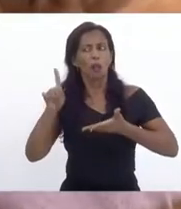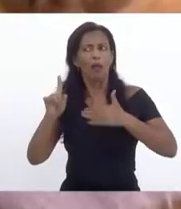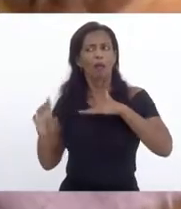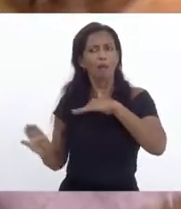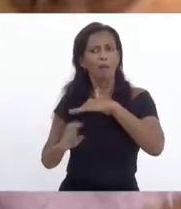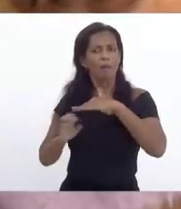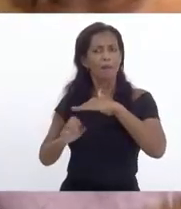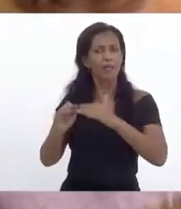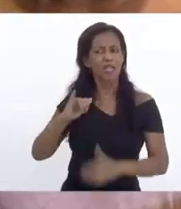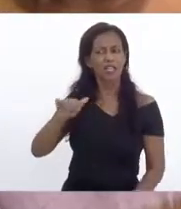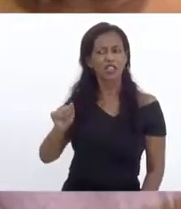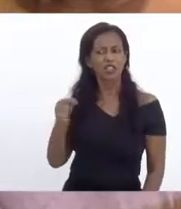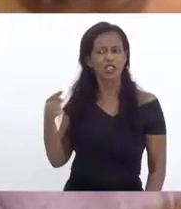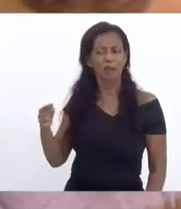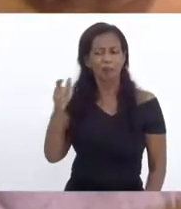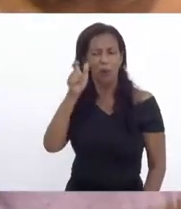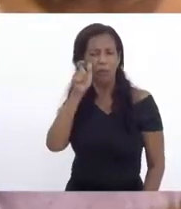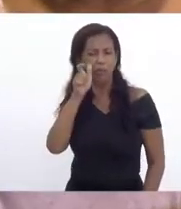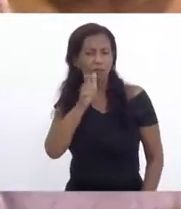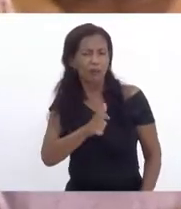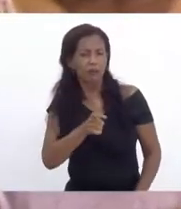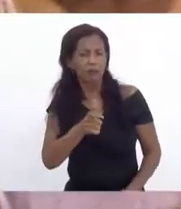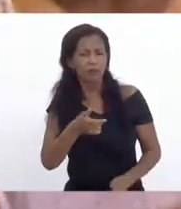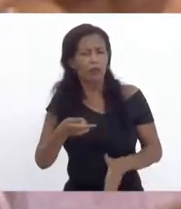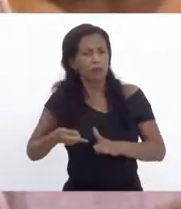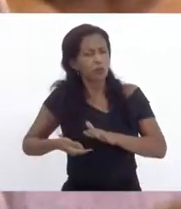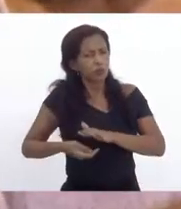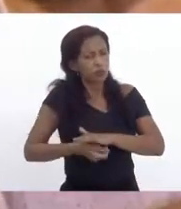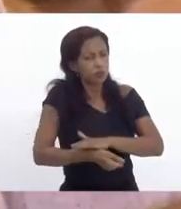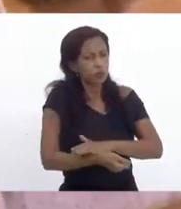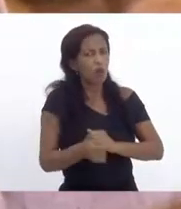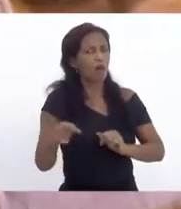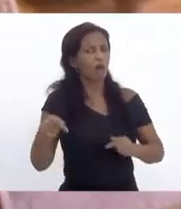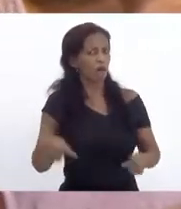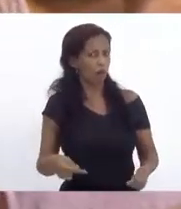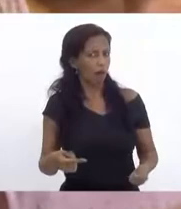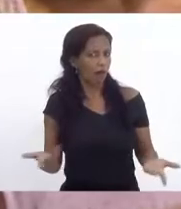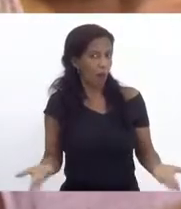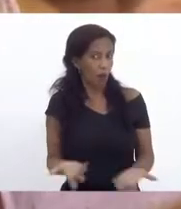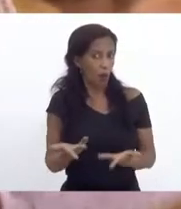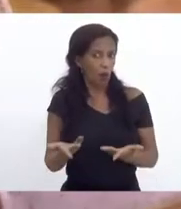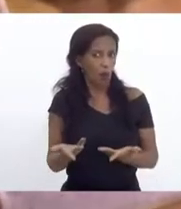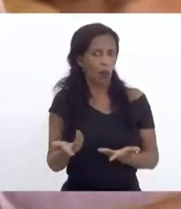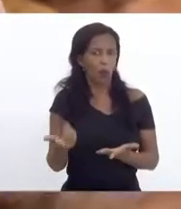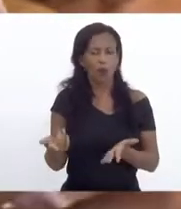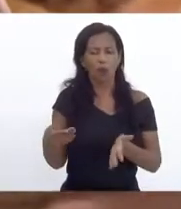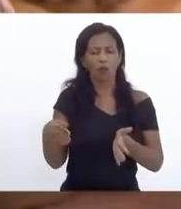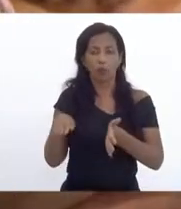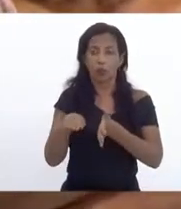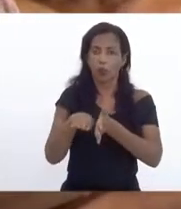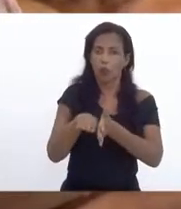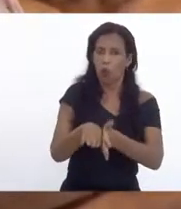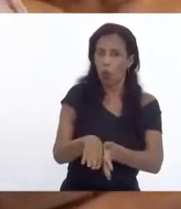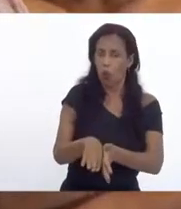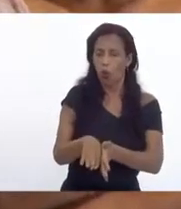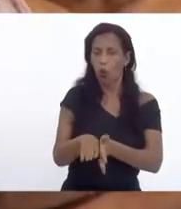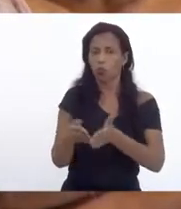japonesas interessadas em investir aqui, obviamente, por conta do porto e tudo mais. Eu não digo